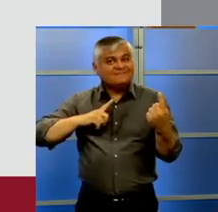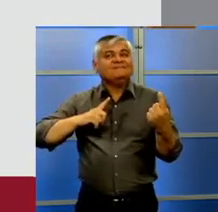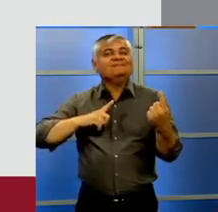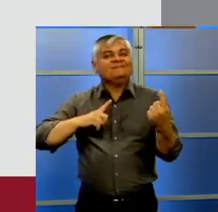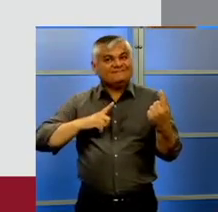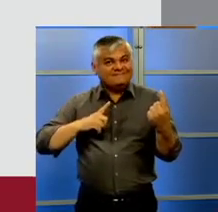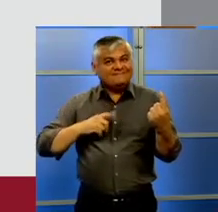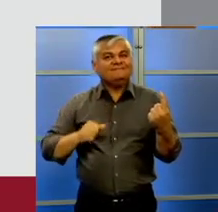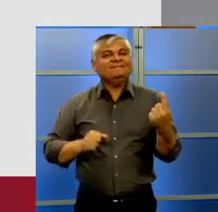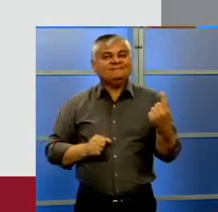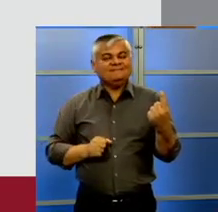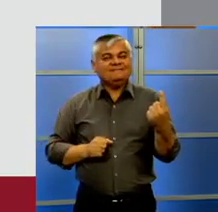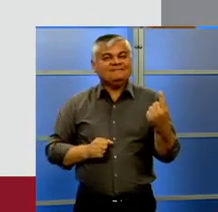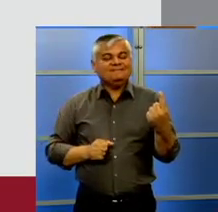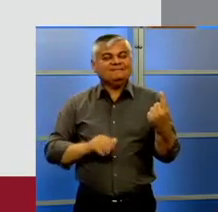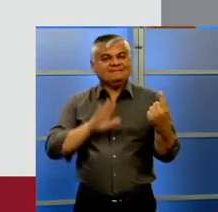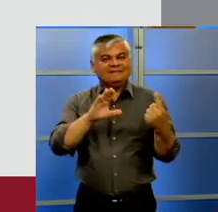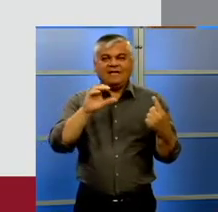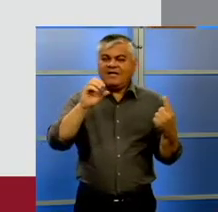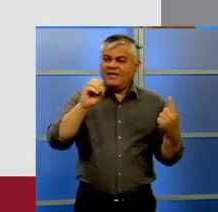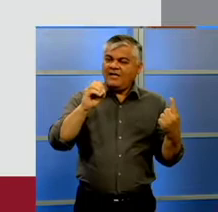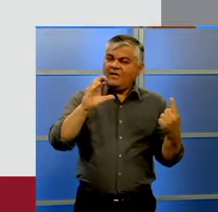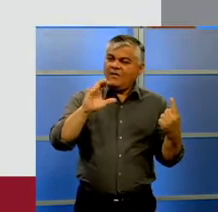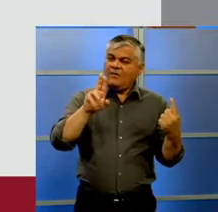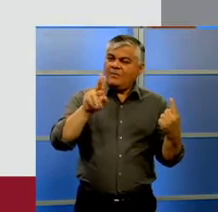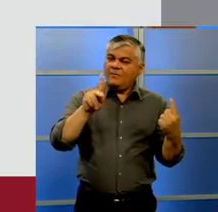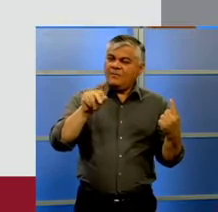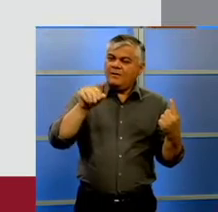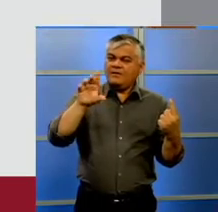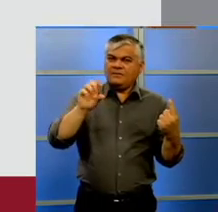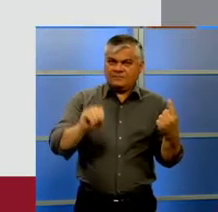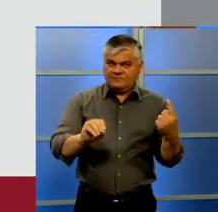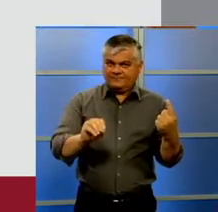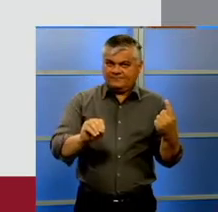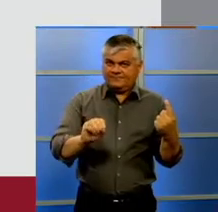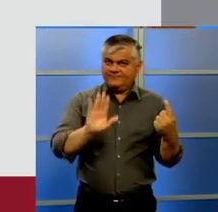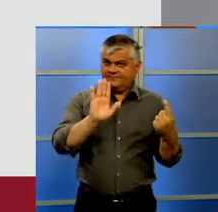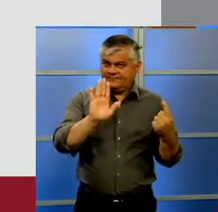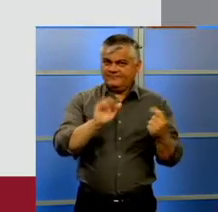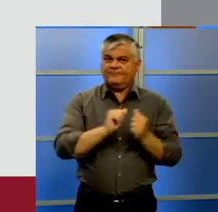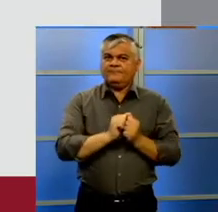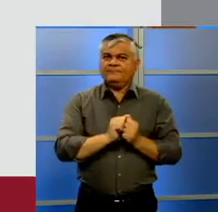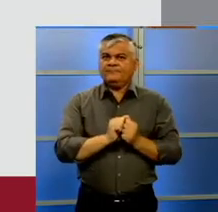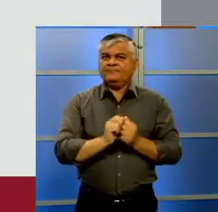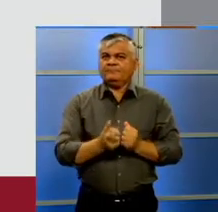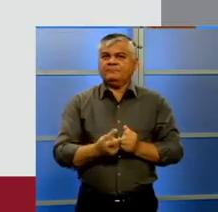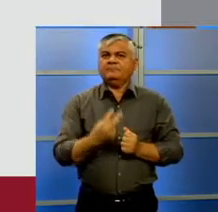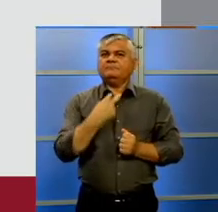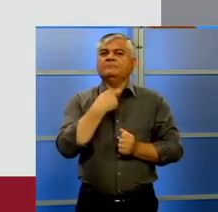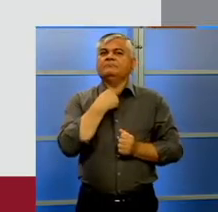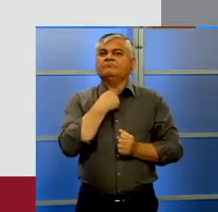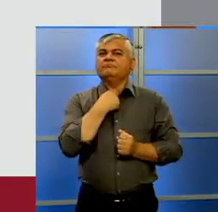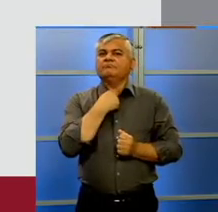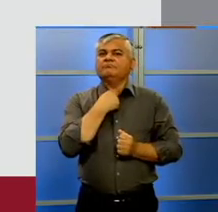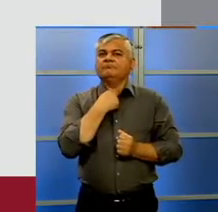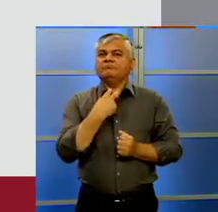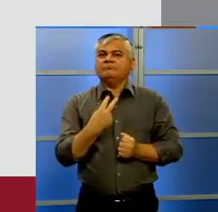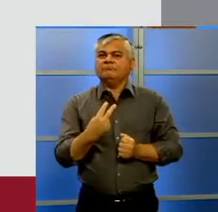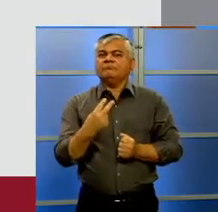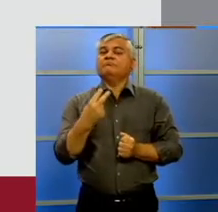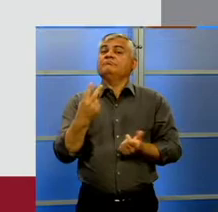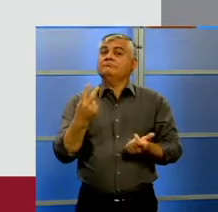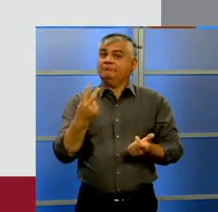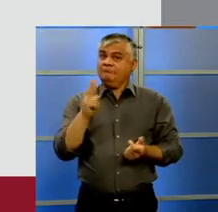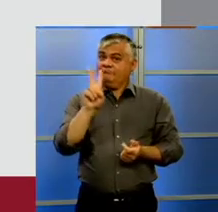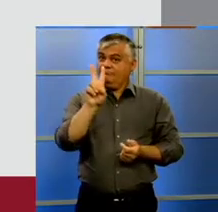vários significados. O sinal de ocupado. Vamos ver. Sinal de ocupado. Professor Ronaldo, configuração